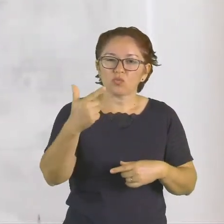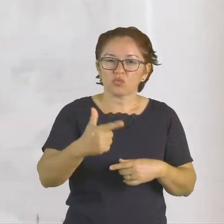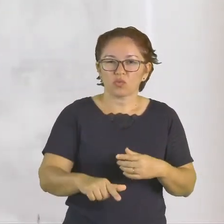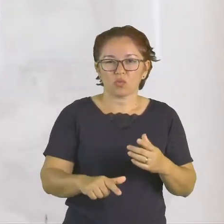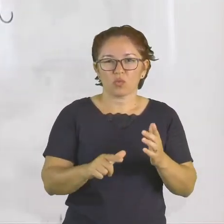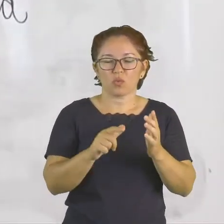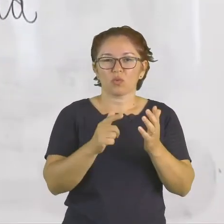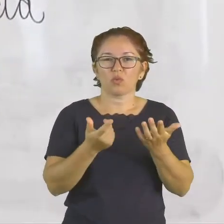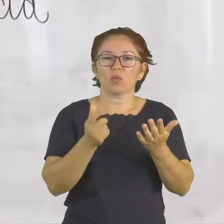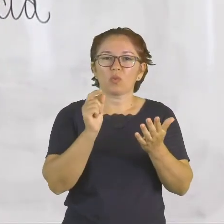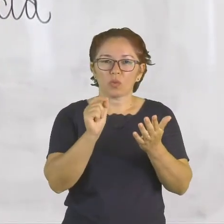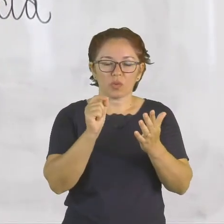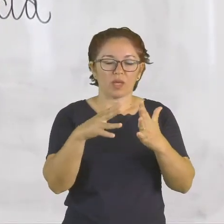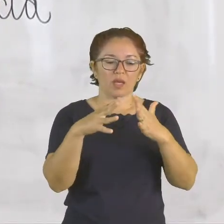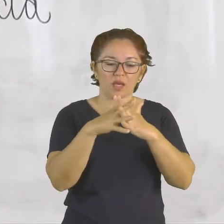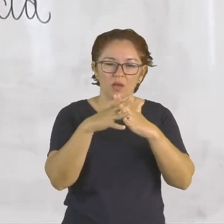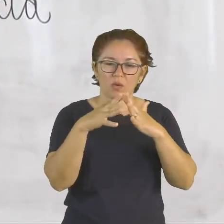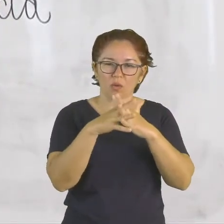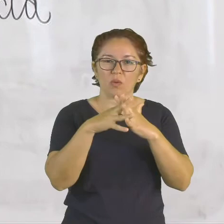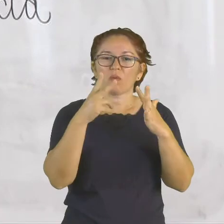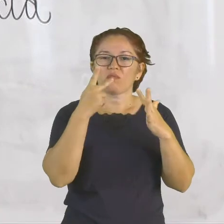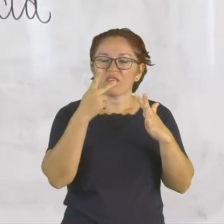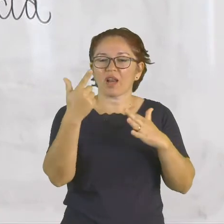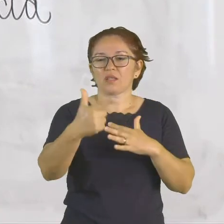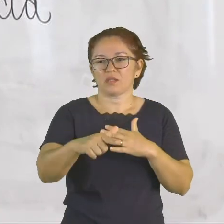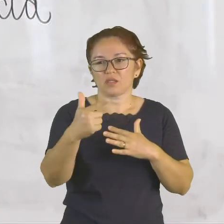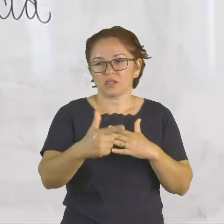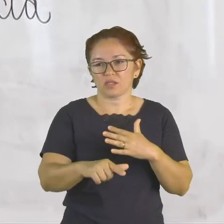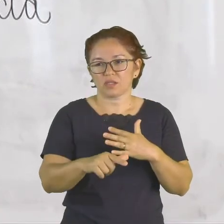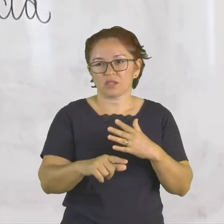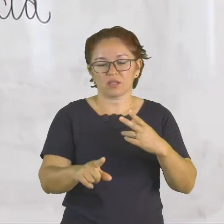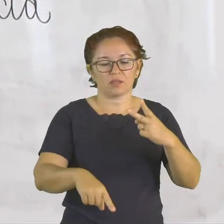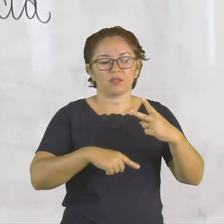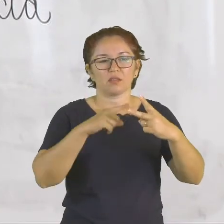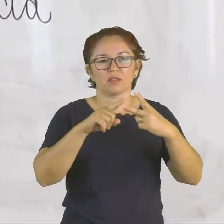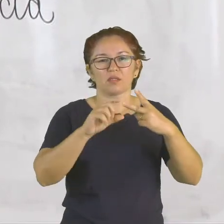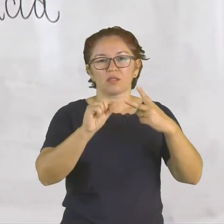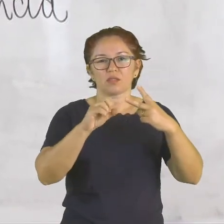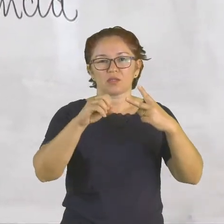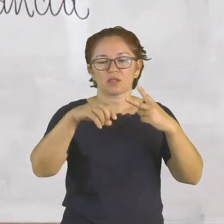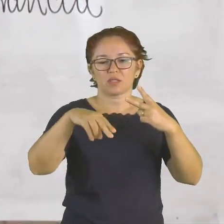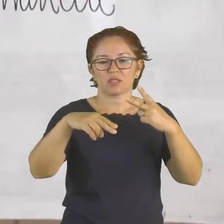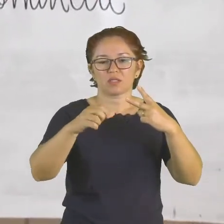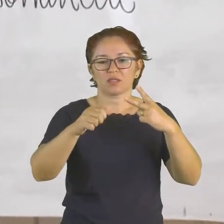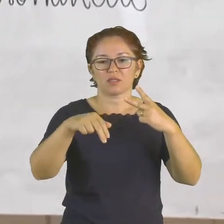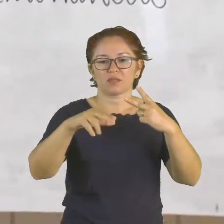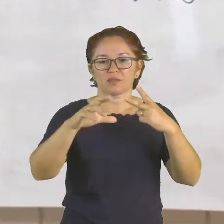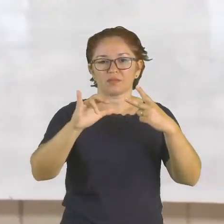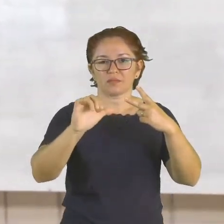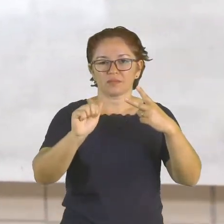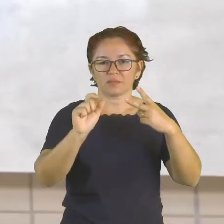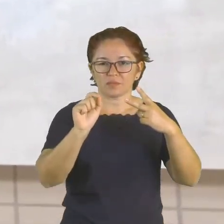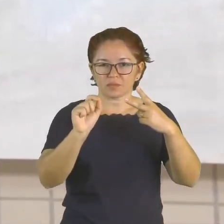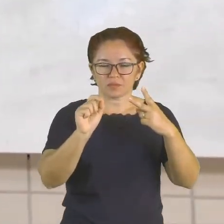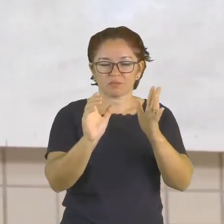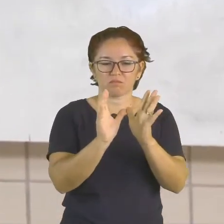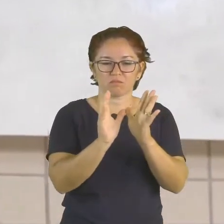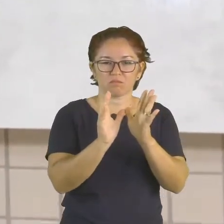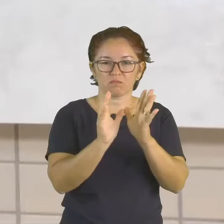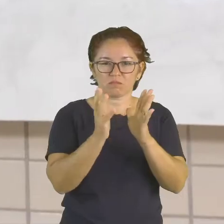consoantes. Quando houver assonância, repetição de fonemas vocálicos, tá bom? Vamos